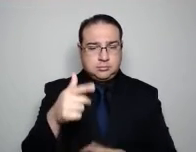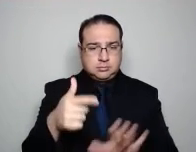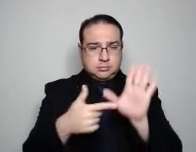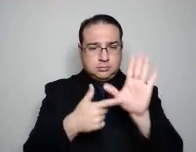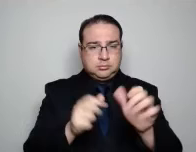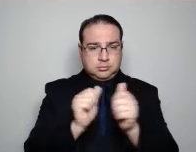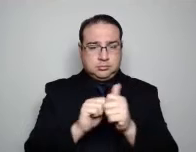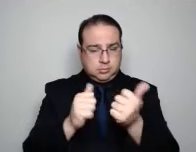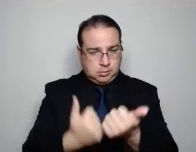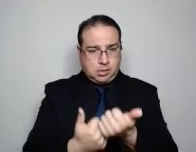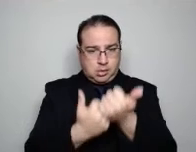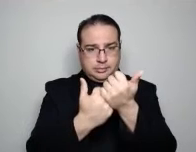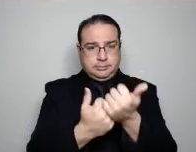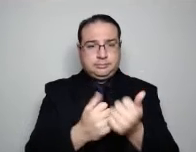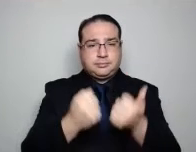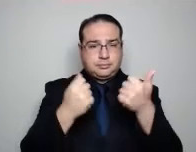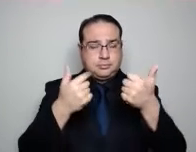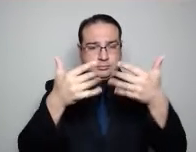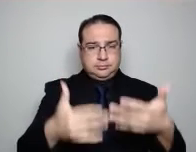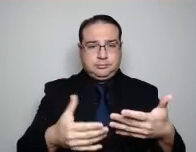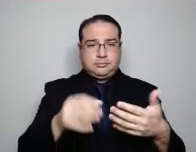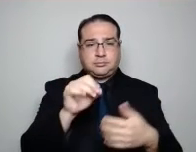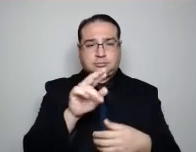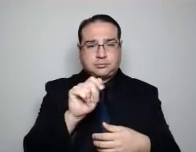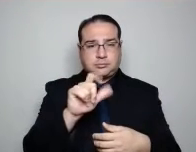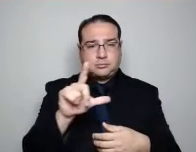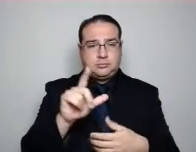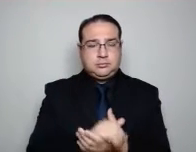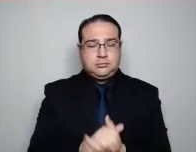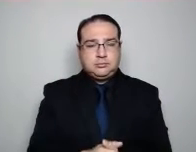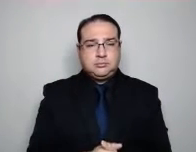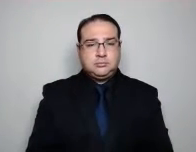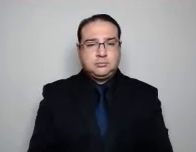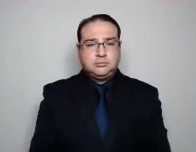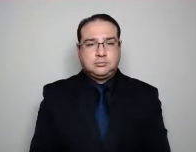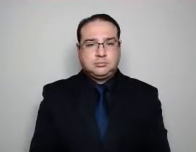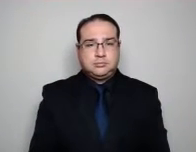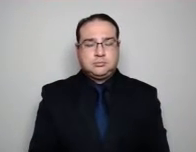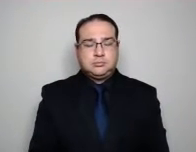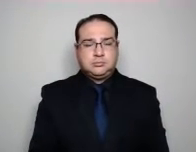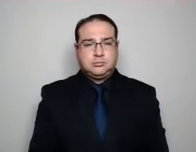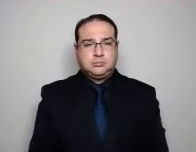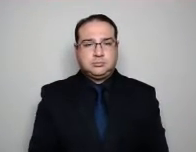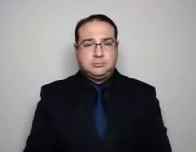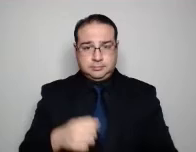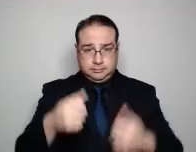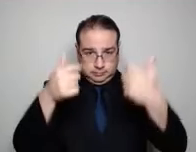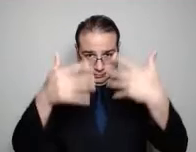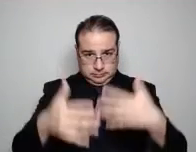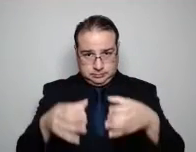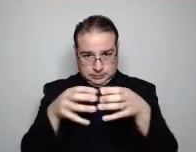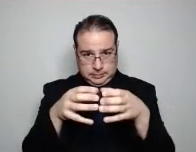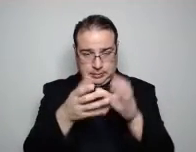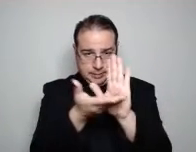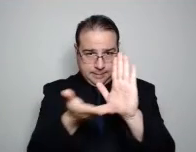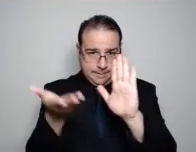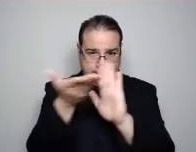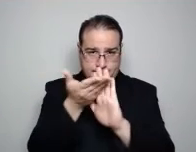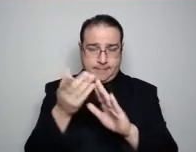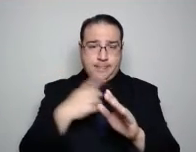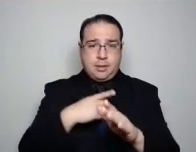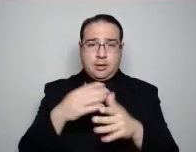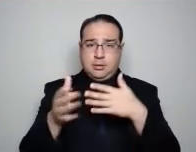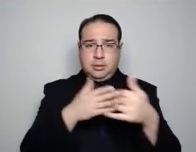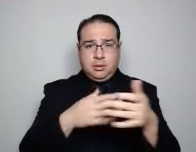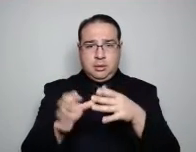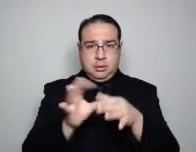oral, fala que a cooperativa pode aumentar o valor da cota na hora que ela quiser,